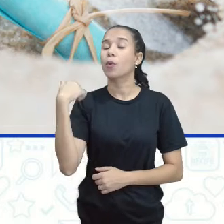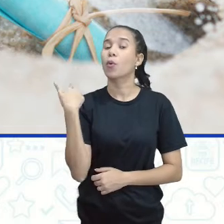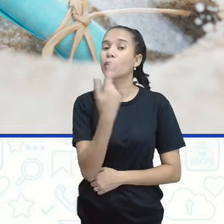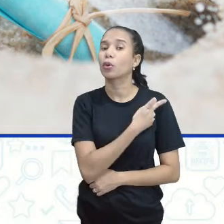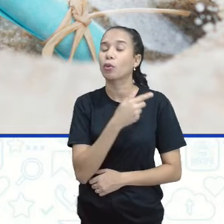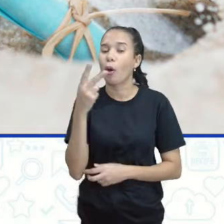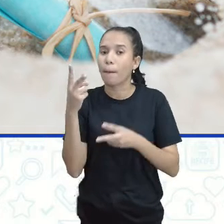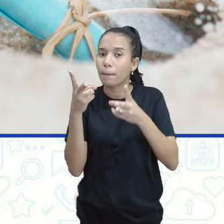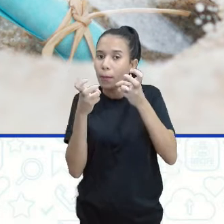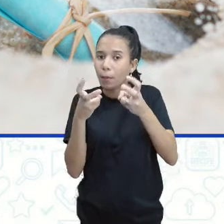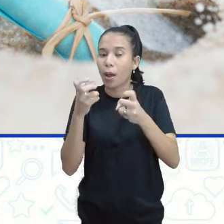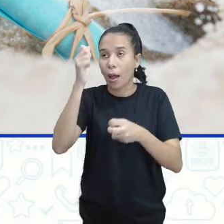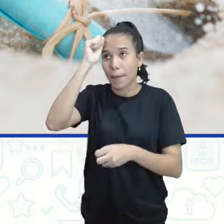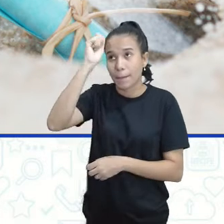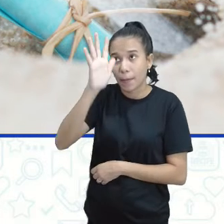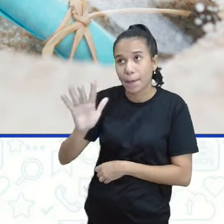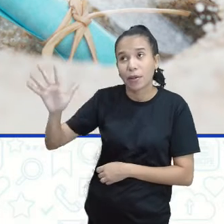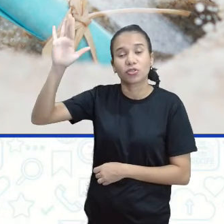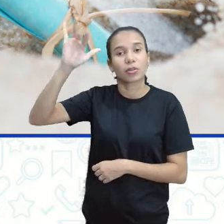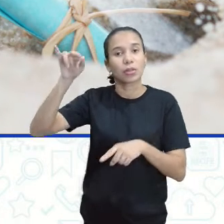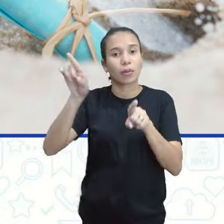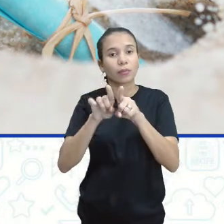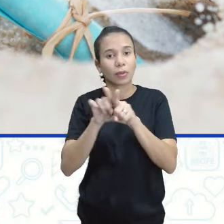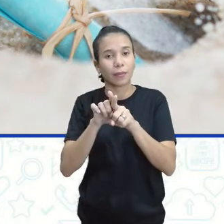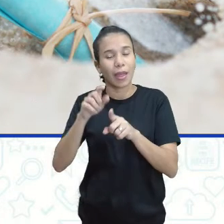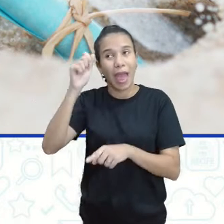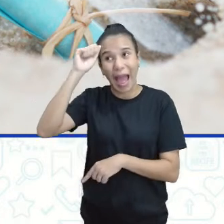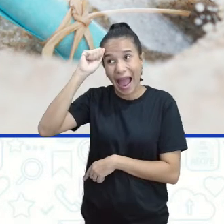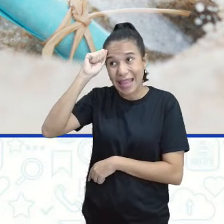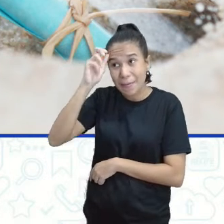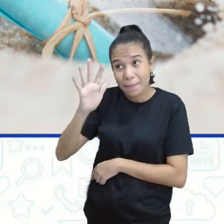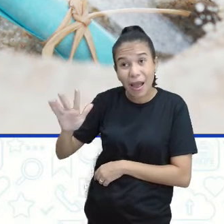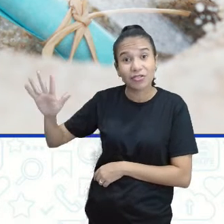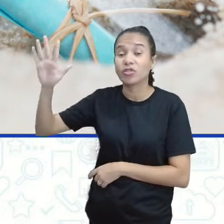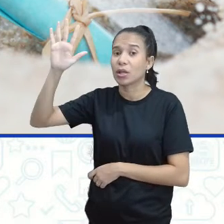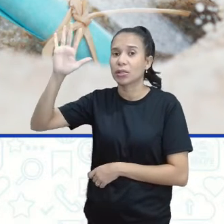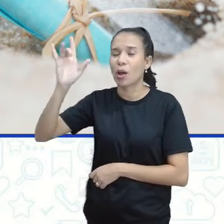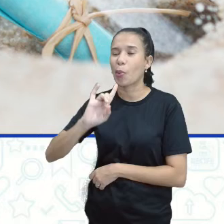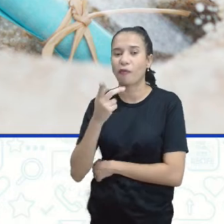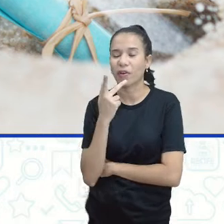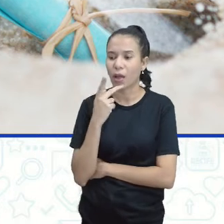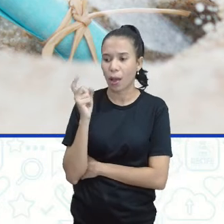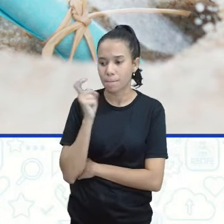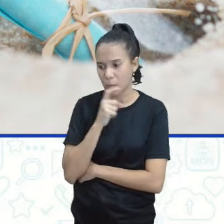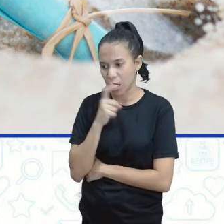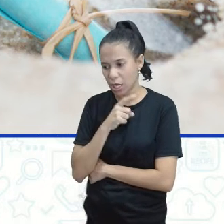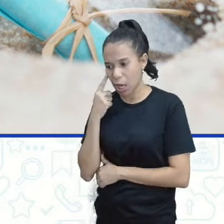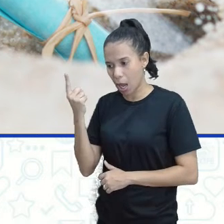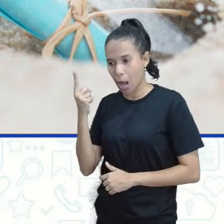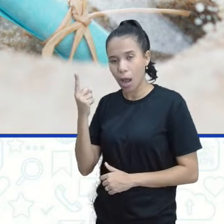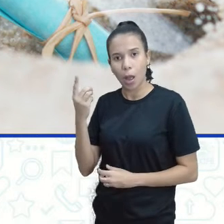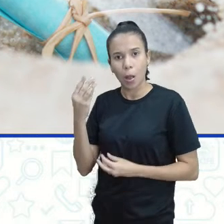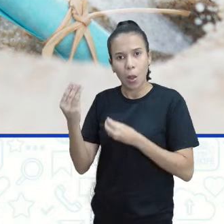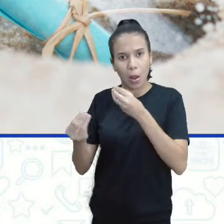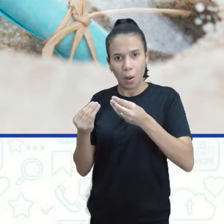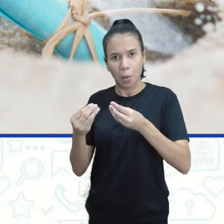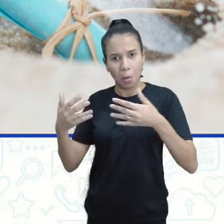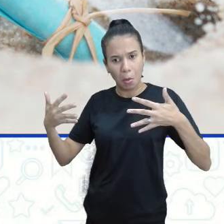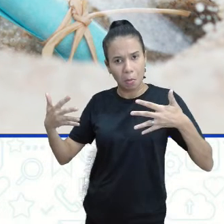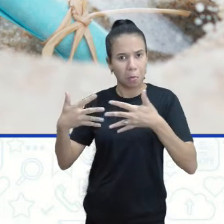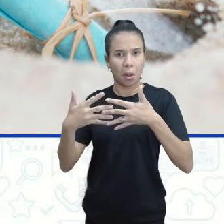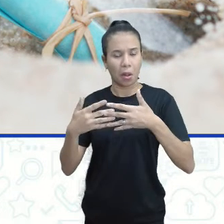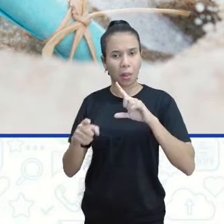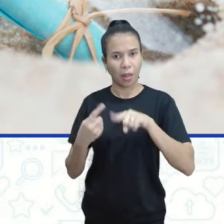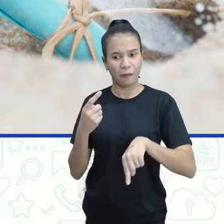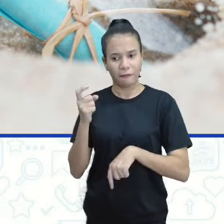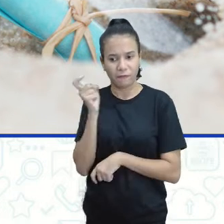da imaginação, da ficção, do imaginário, não com desconfiança, não associando a mentira, por